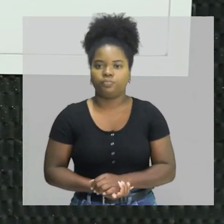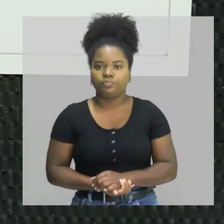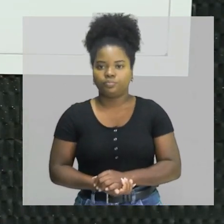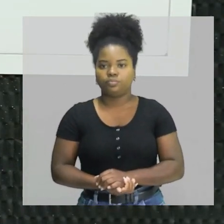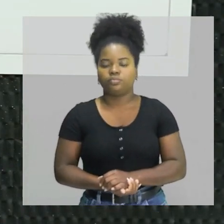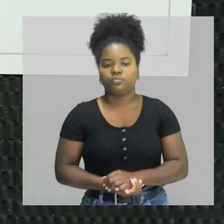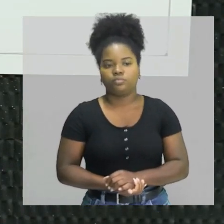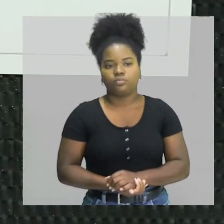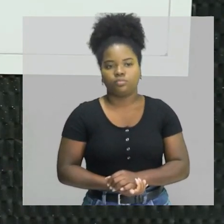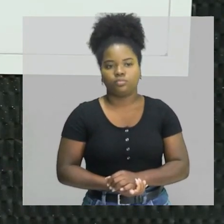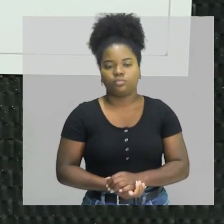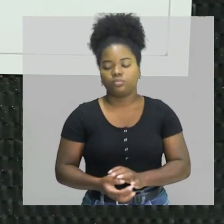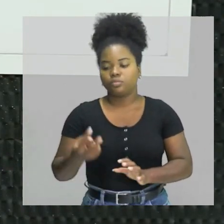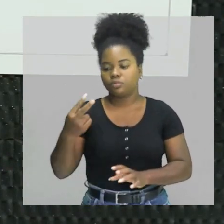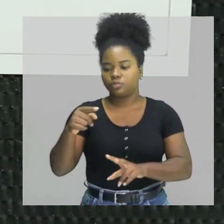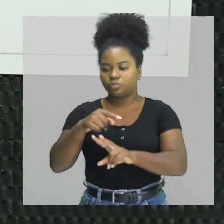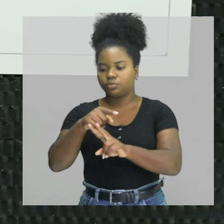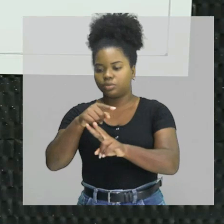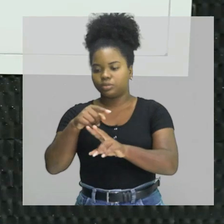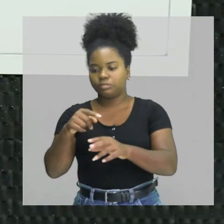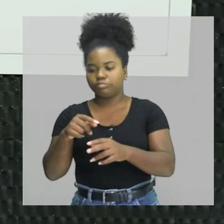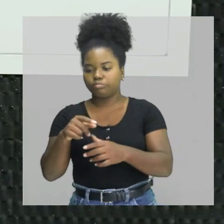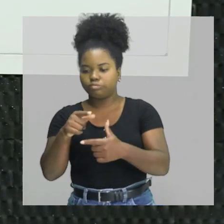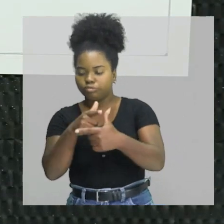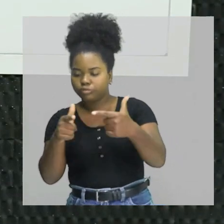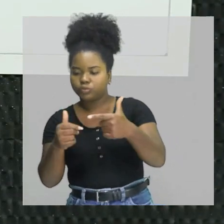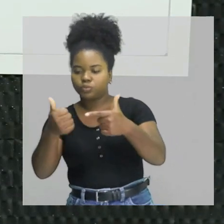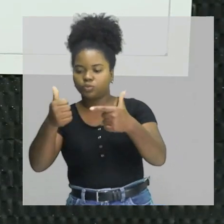Ou seja, 2 dividido por 1,7.